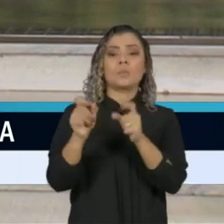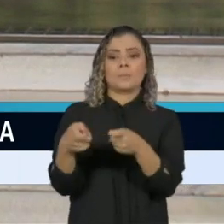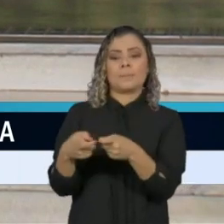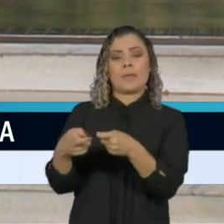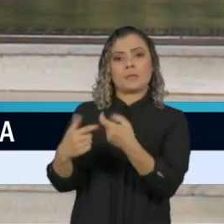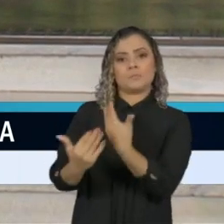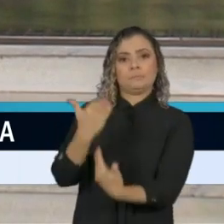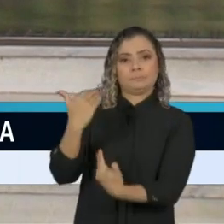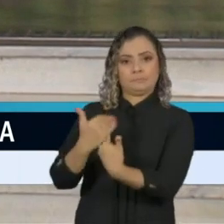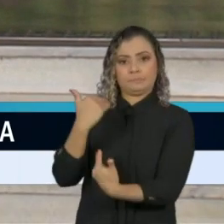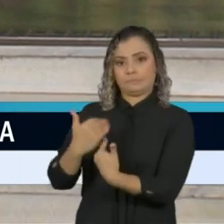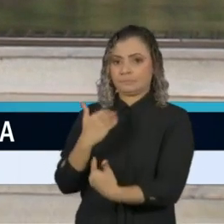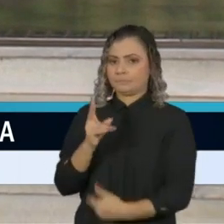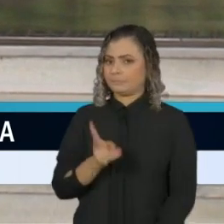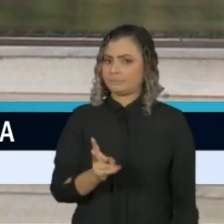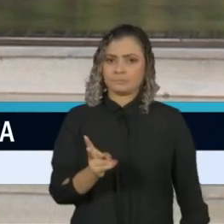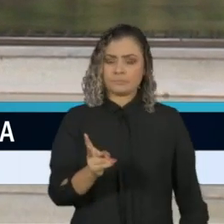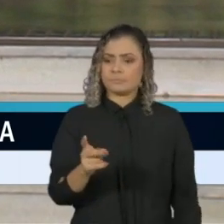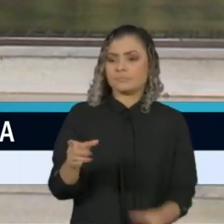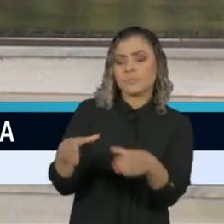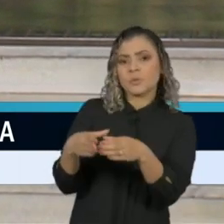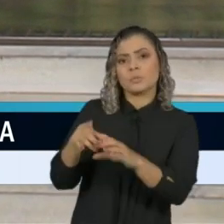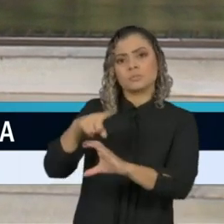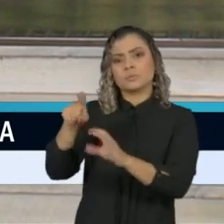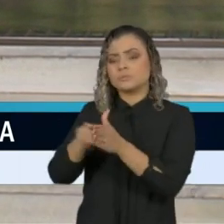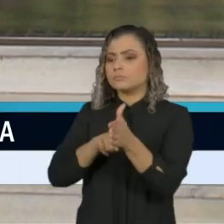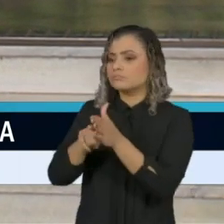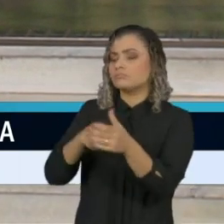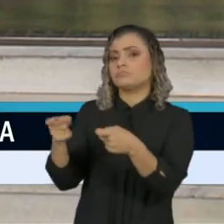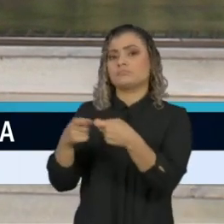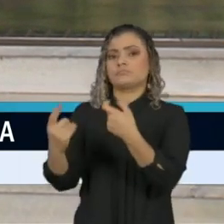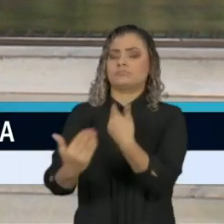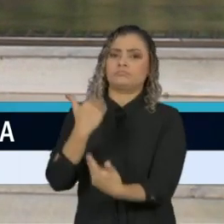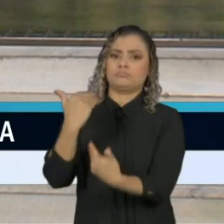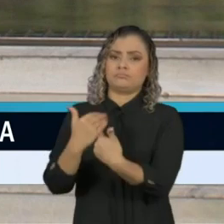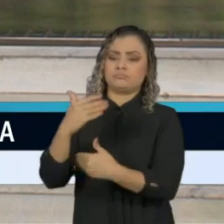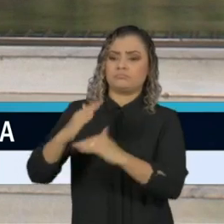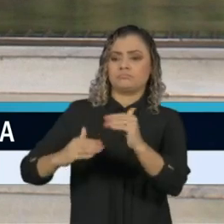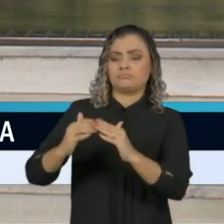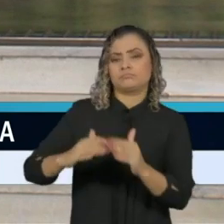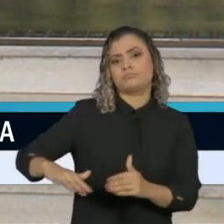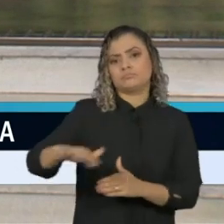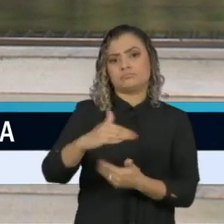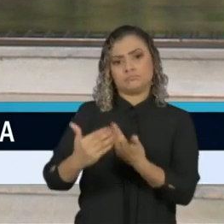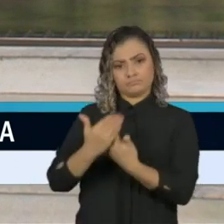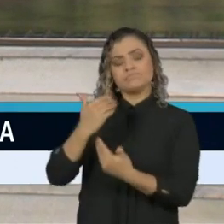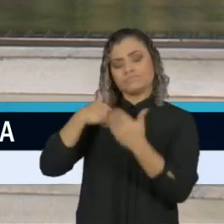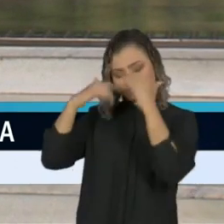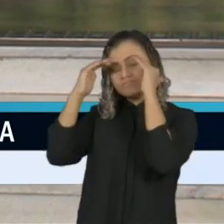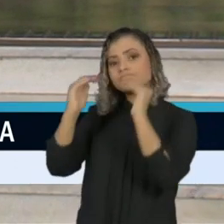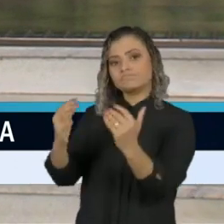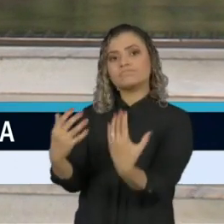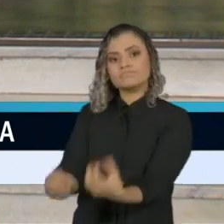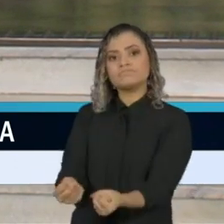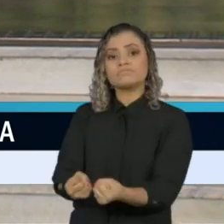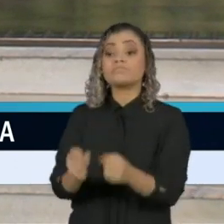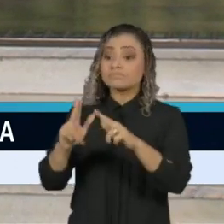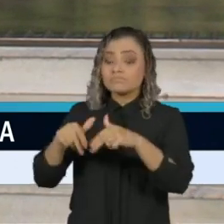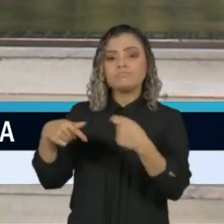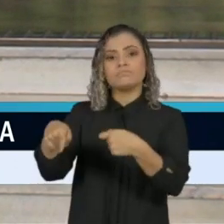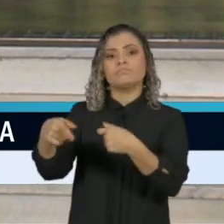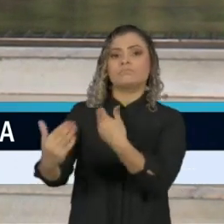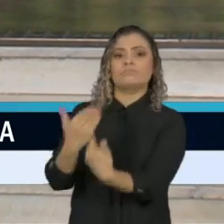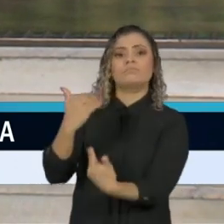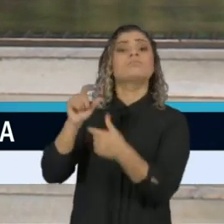medicina recomenda, o que os médicos recomendam, o que os especialistas recomendam, e eles recomendam o